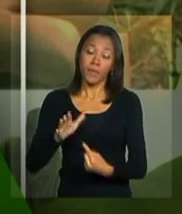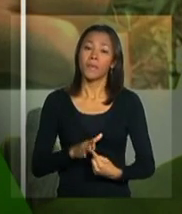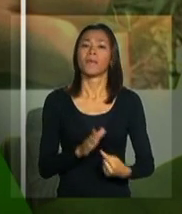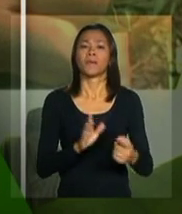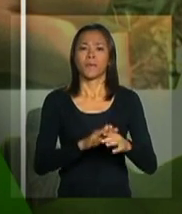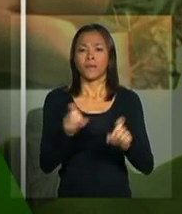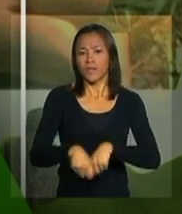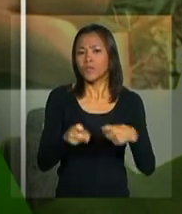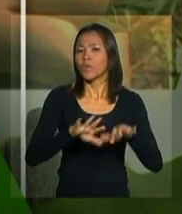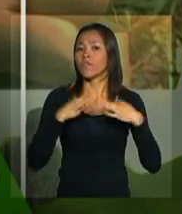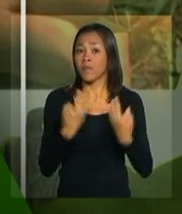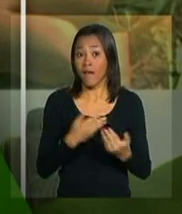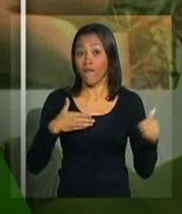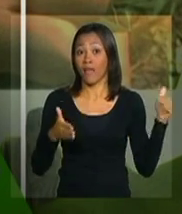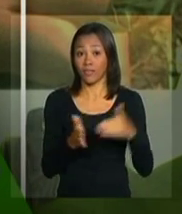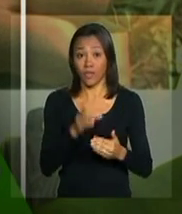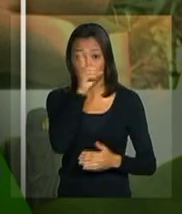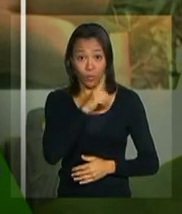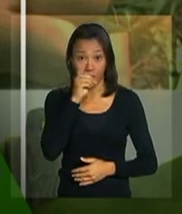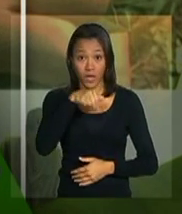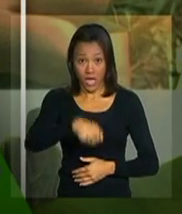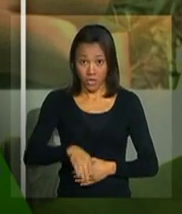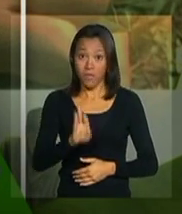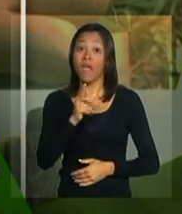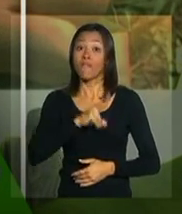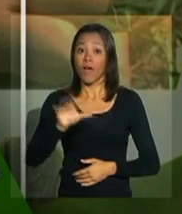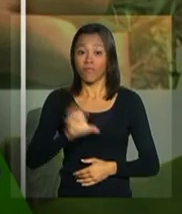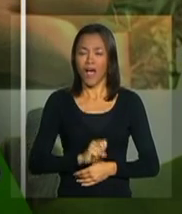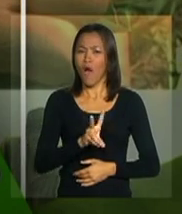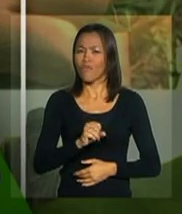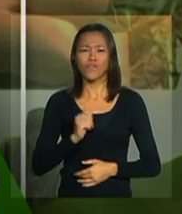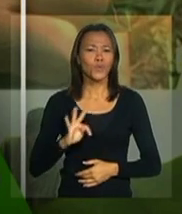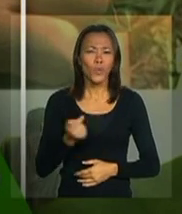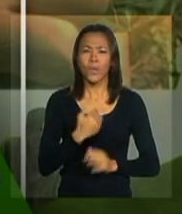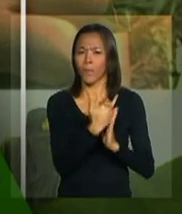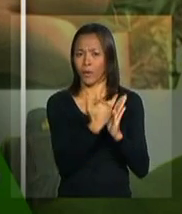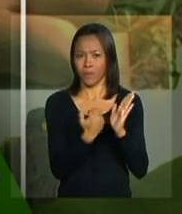Agricultura Familiar vai até domingo e a NBR vai transmitir ao vivo toda a